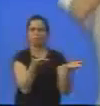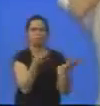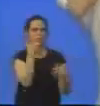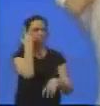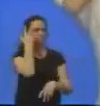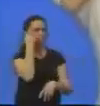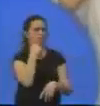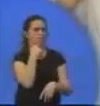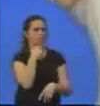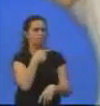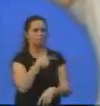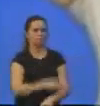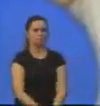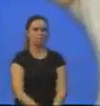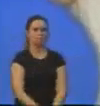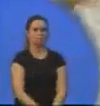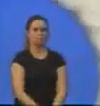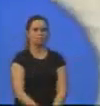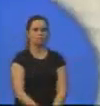normais.